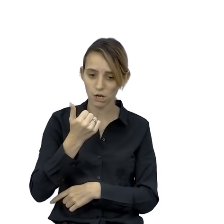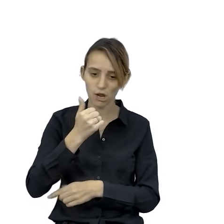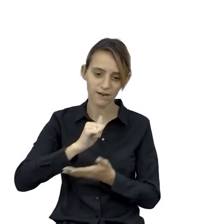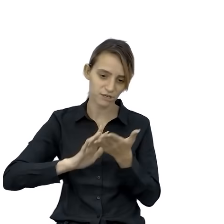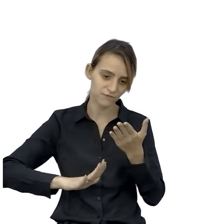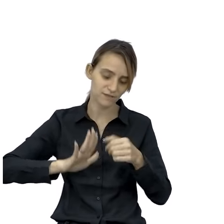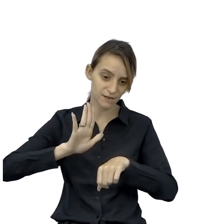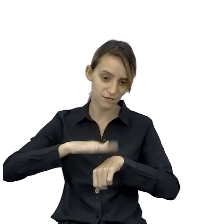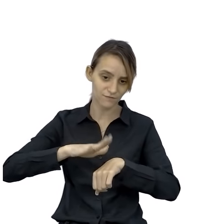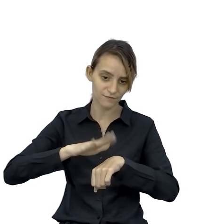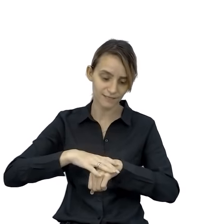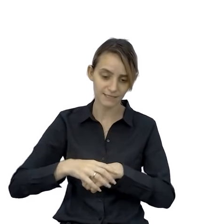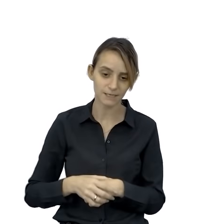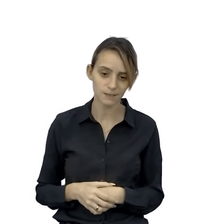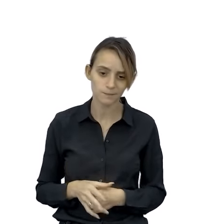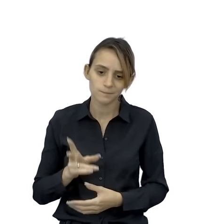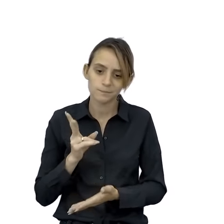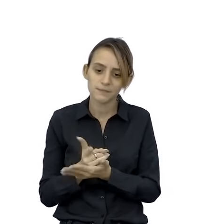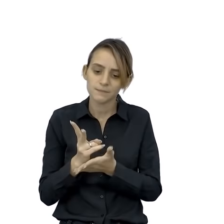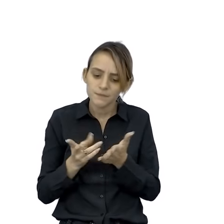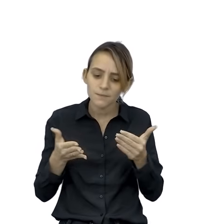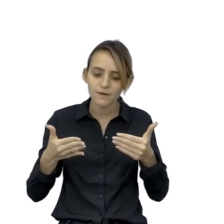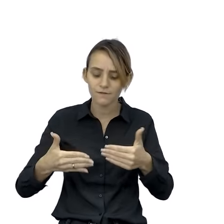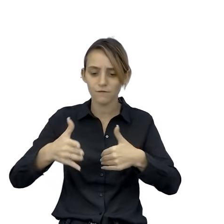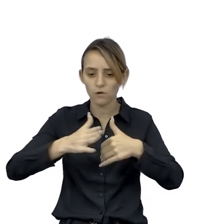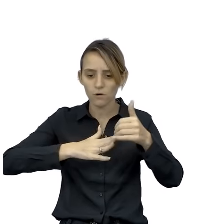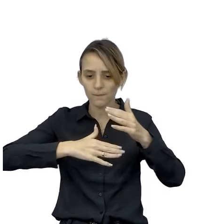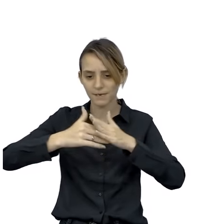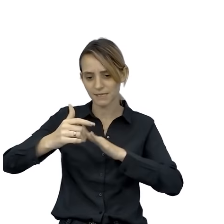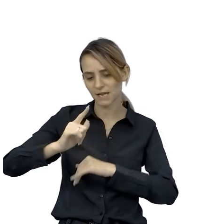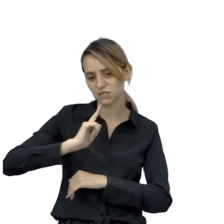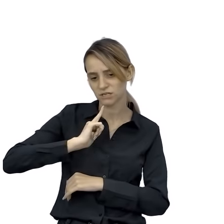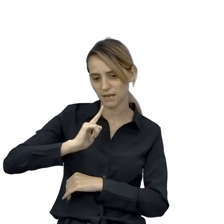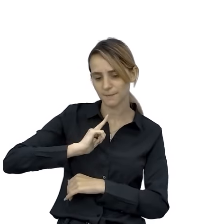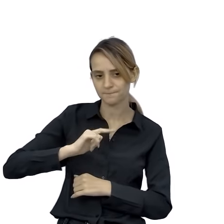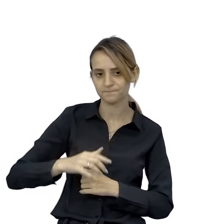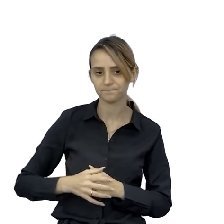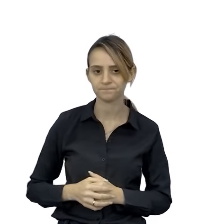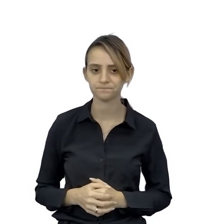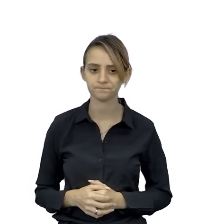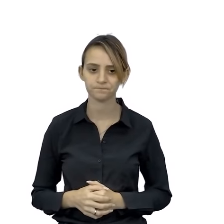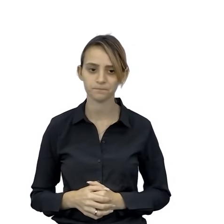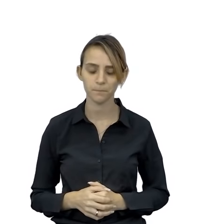tarefa, né, sempre com o foco na habilidade que está em questão.